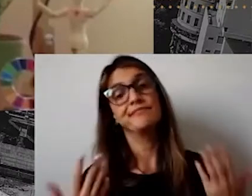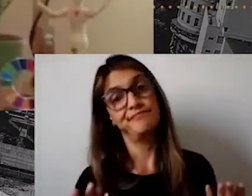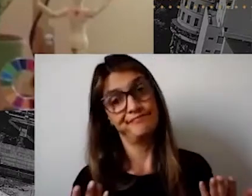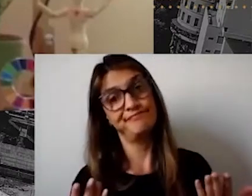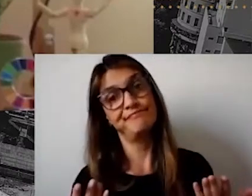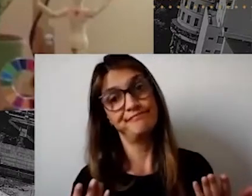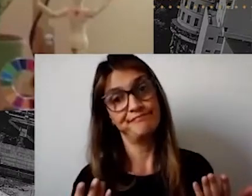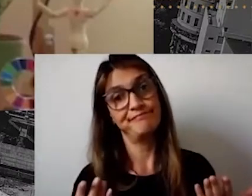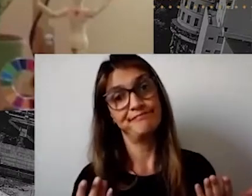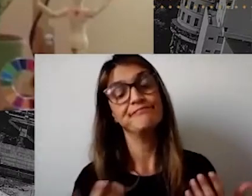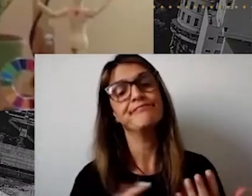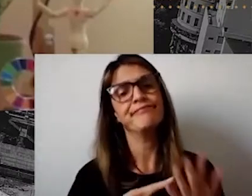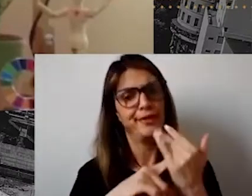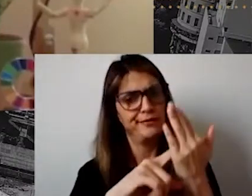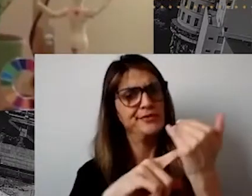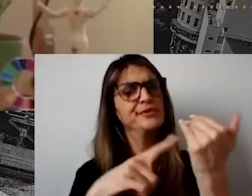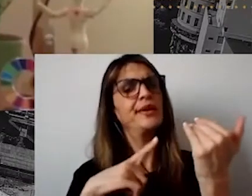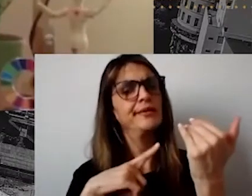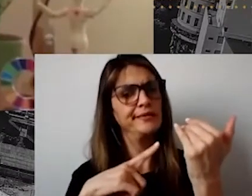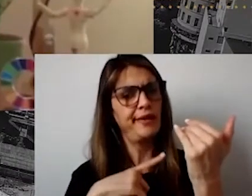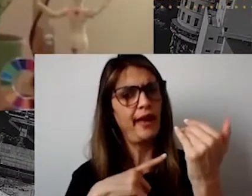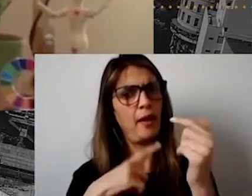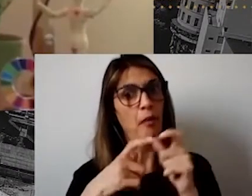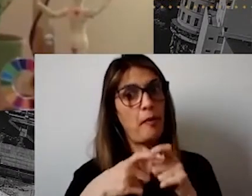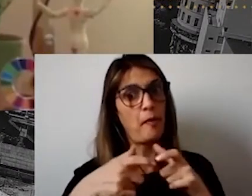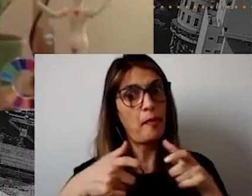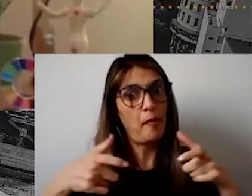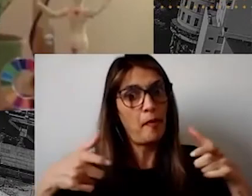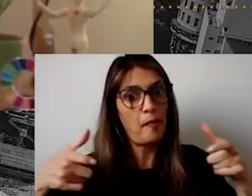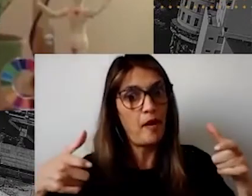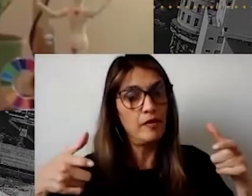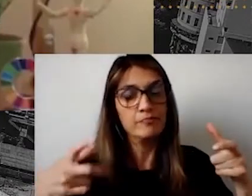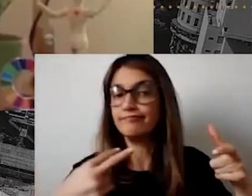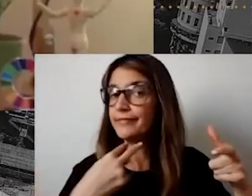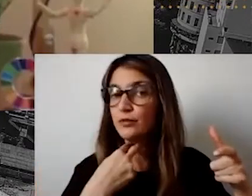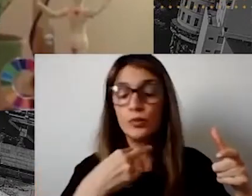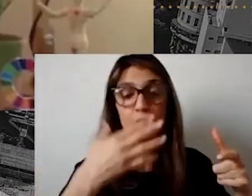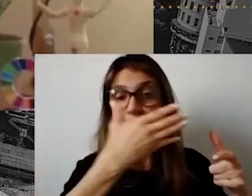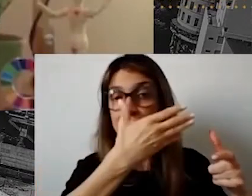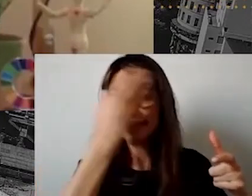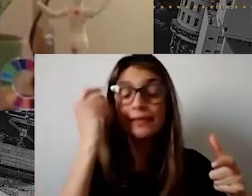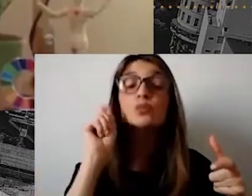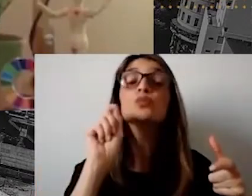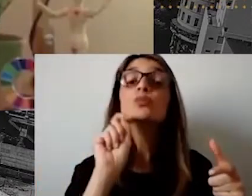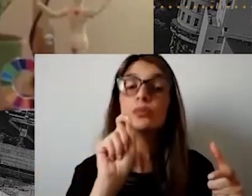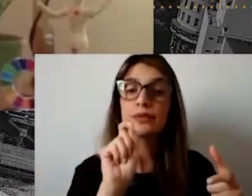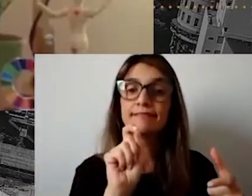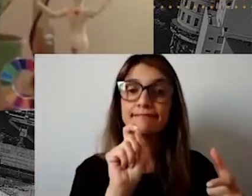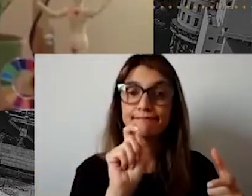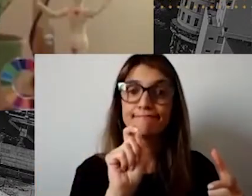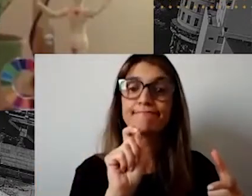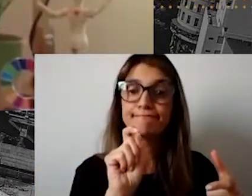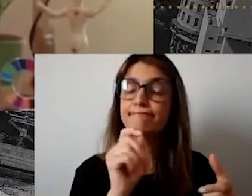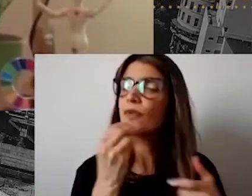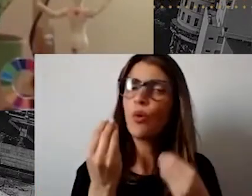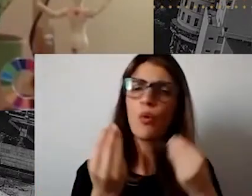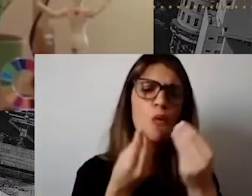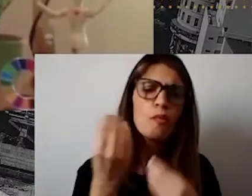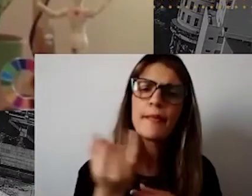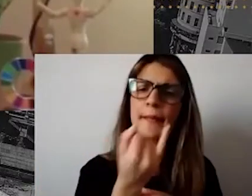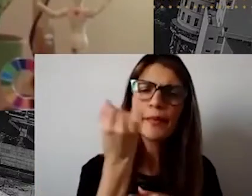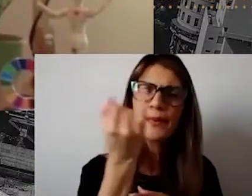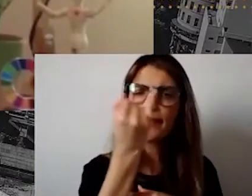por tecnologias cada vez mais modernas, a gente não pode jamais perder de vista o quão fundamental é